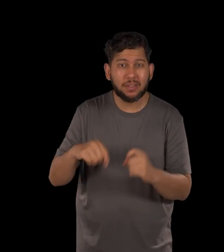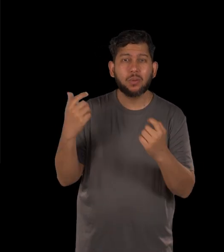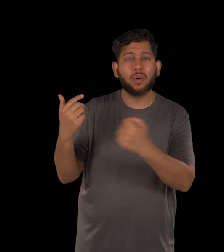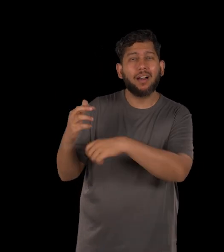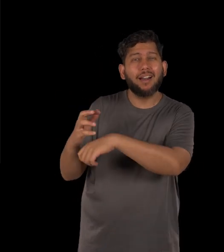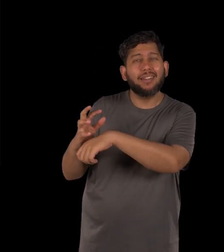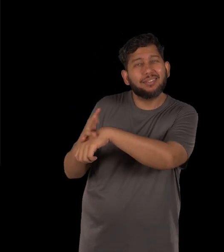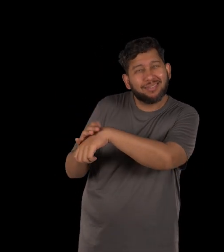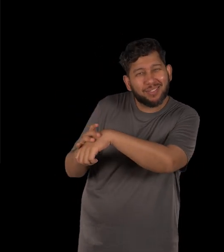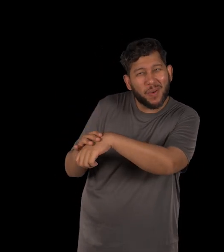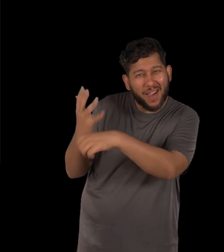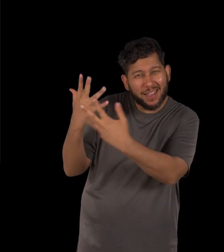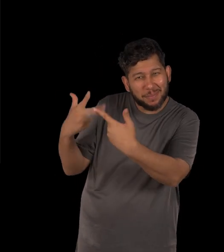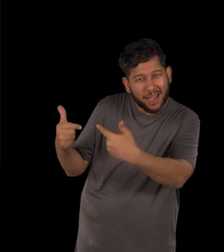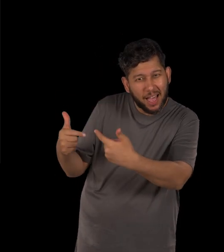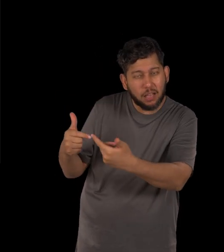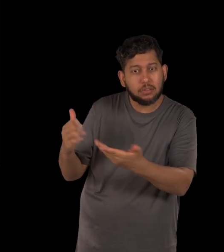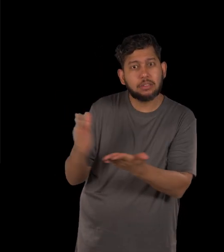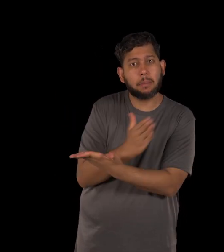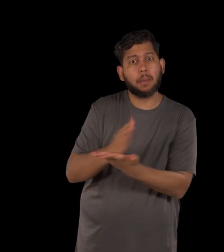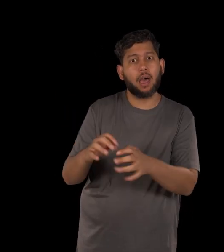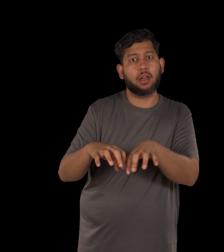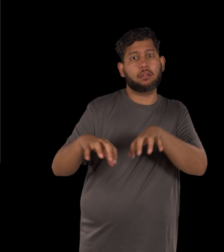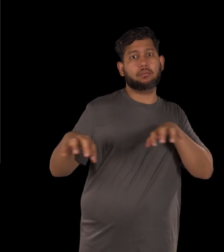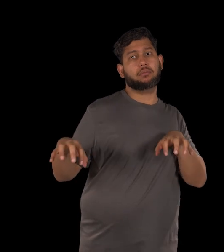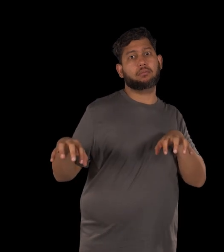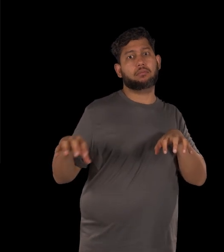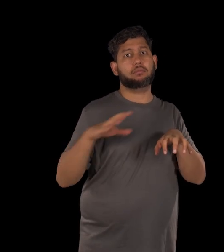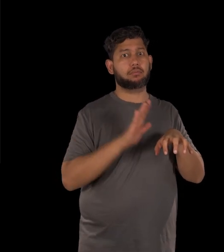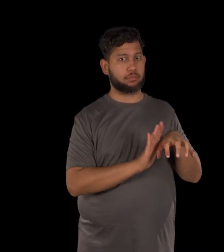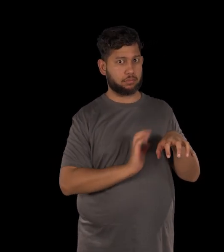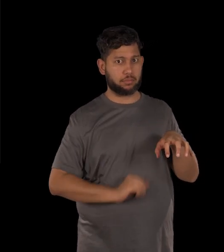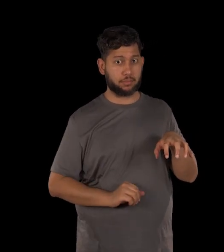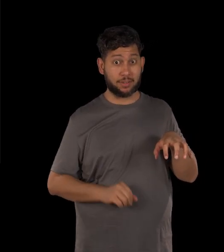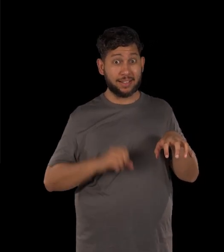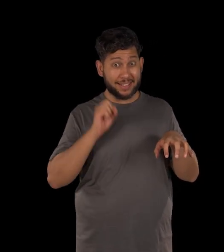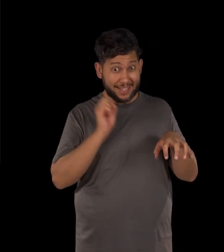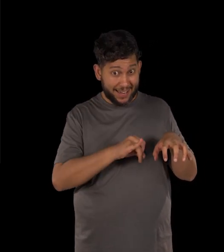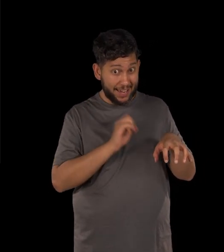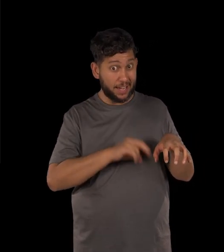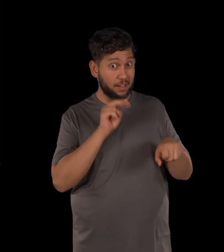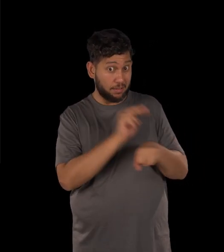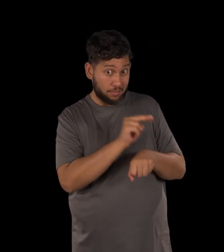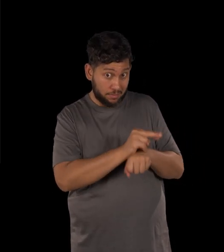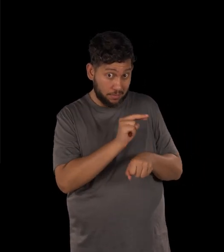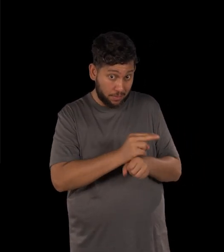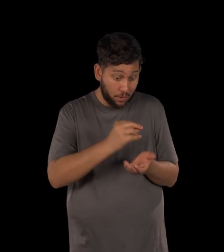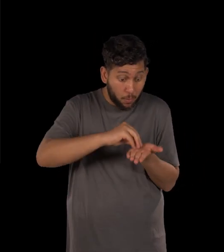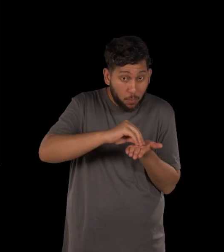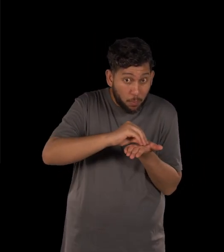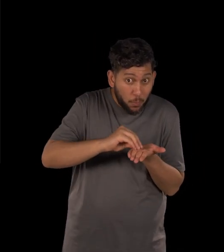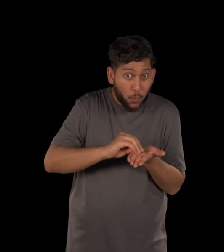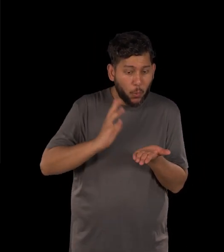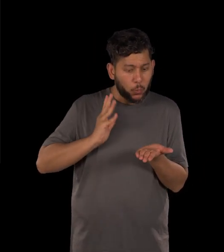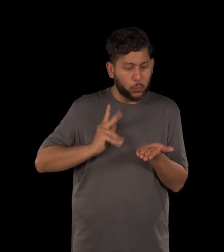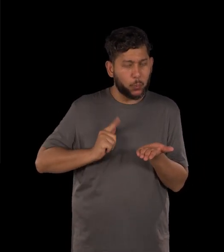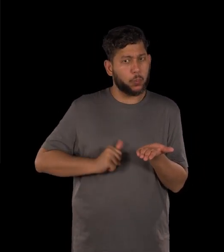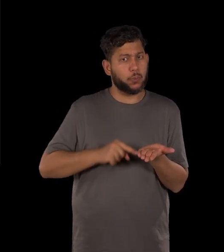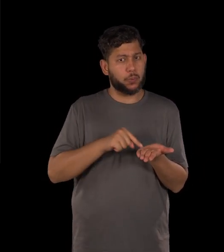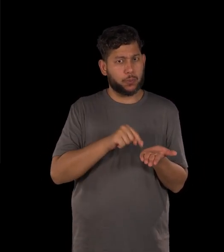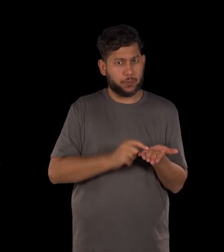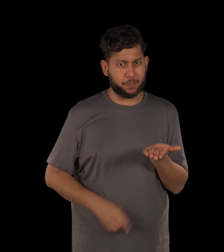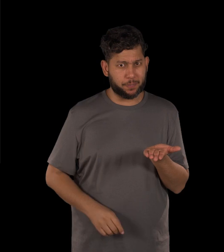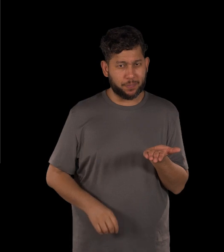micro-organismo deve ser isolado de animais doentes, nunca de animais saudáveis, ser recuperado do animal doente em